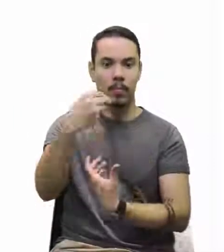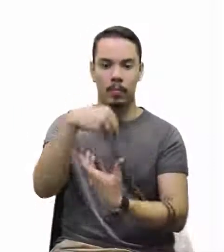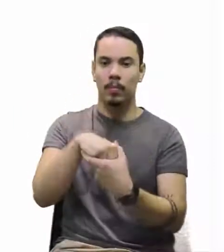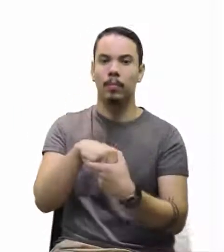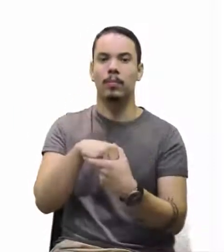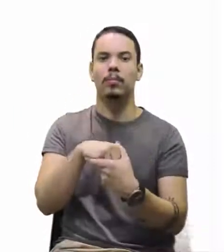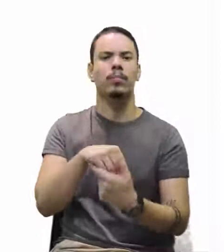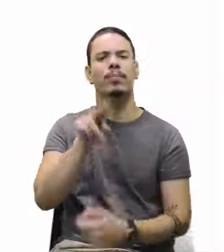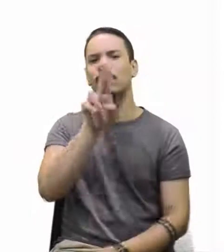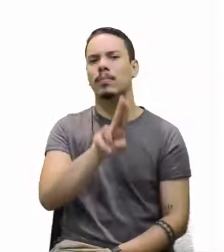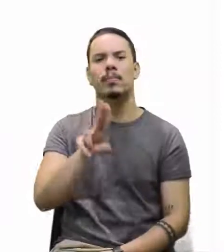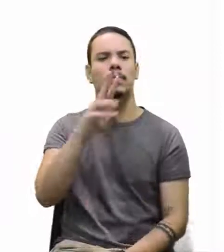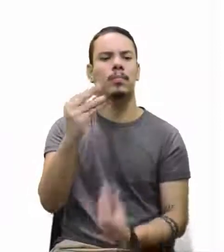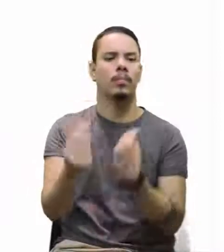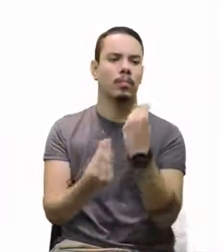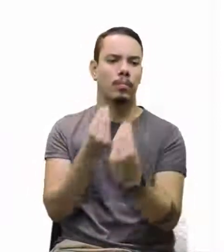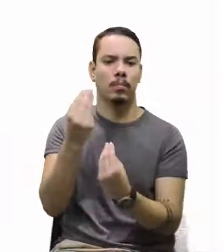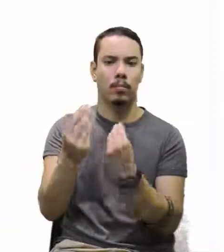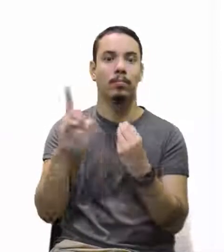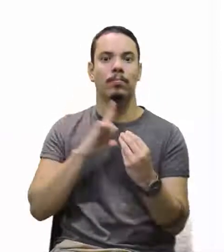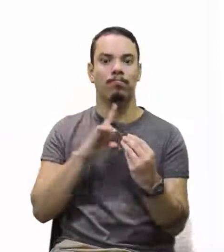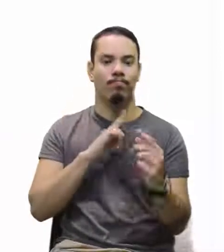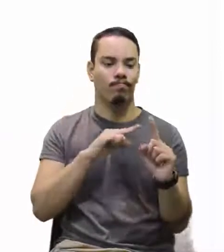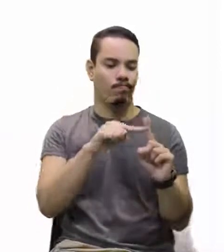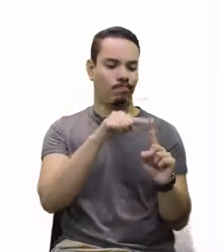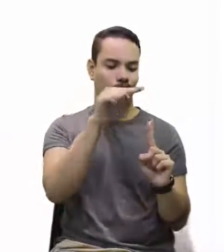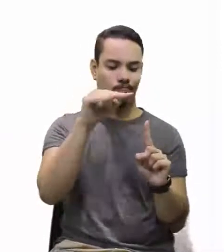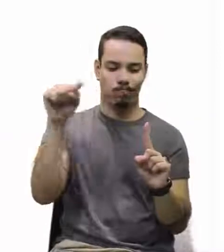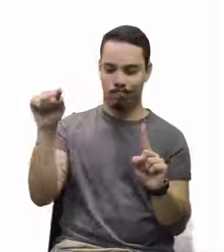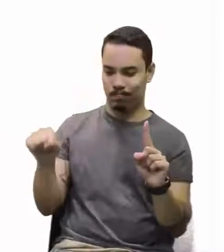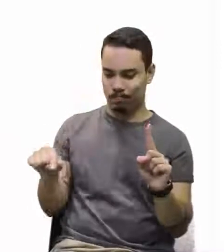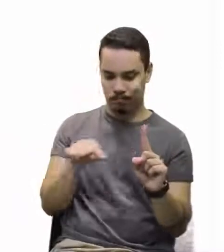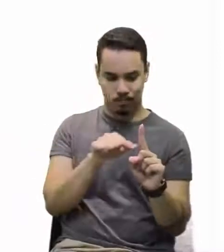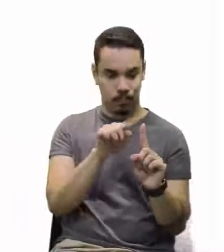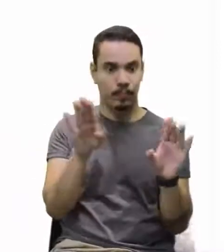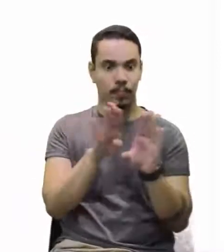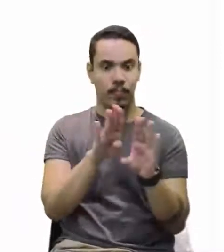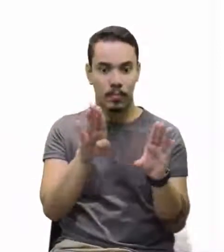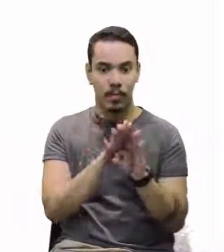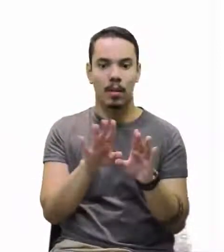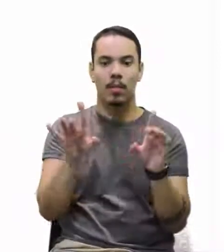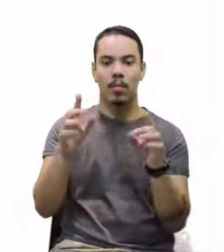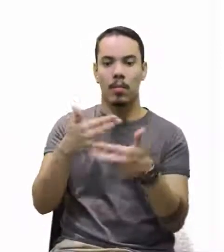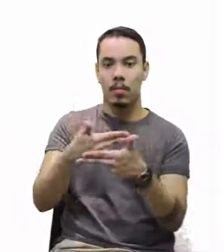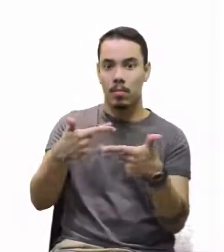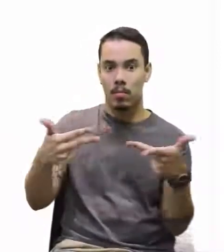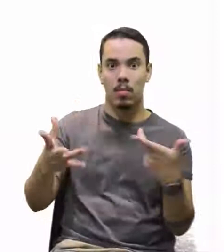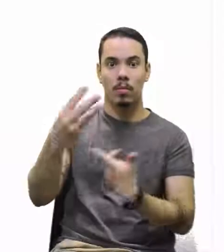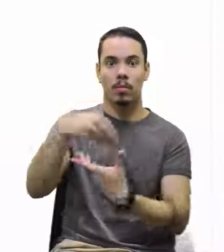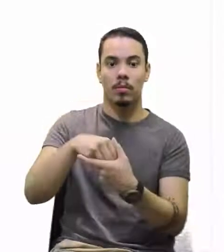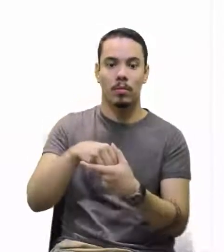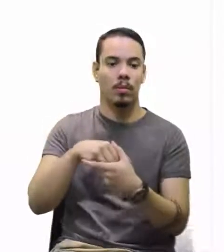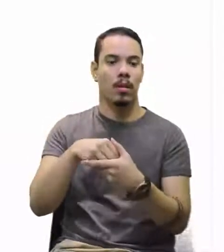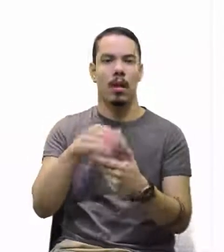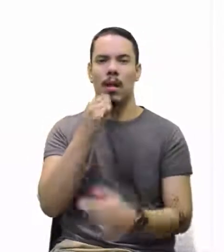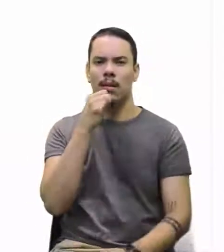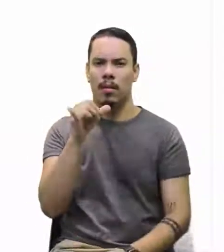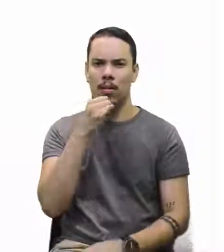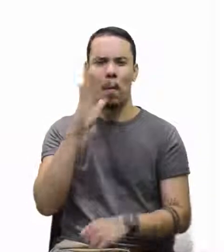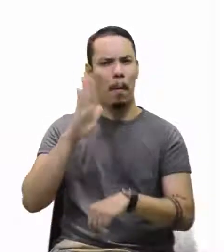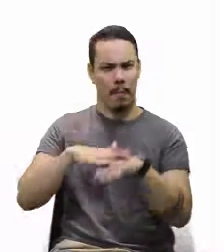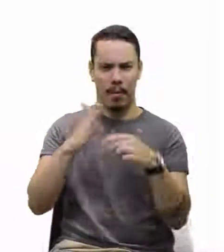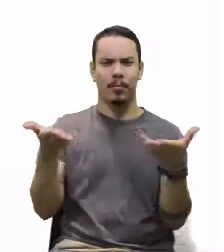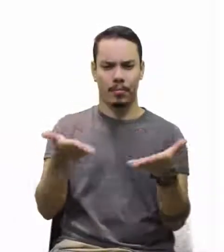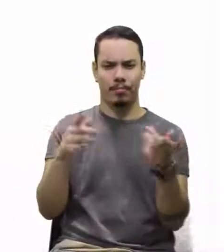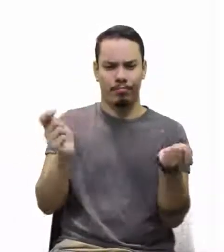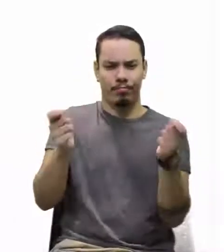é usado em circuitos elétricos, eletrônicos e digitais, né? Hoje, praticamente, o mundo é